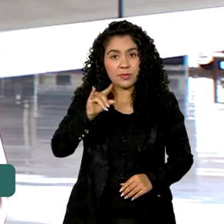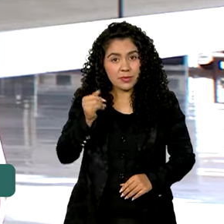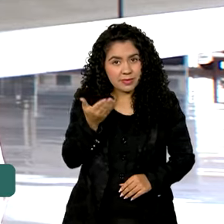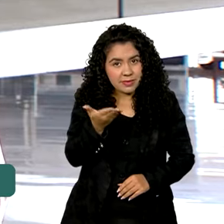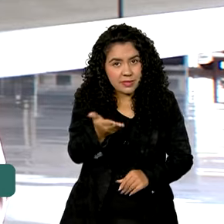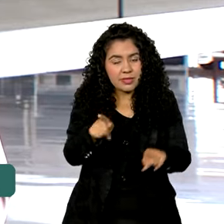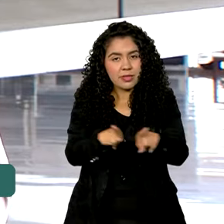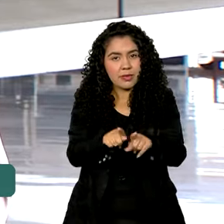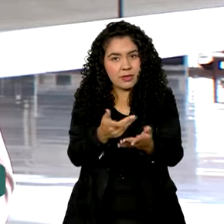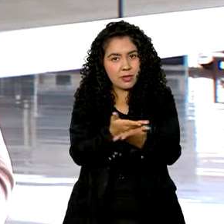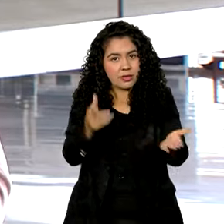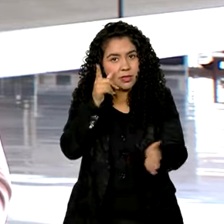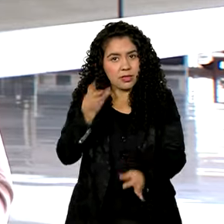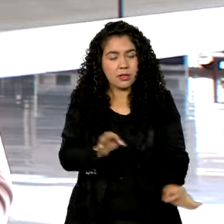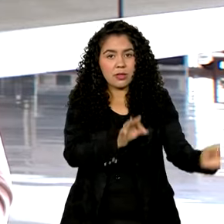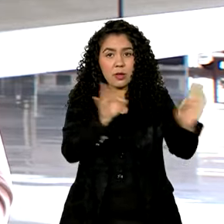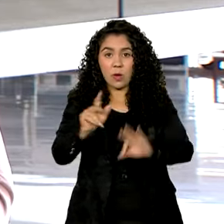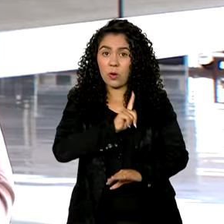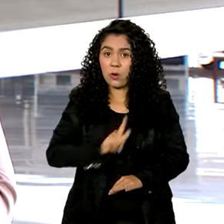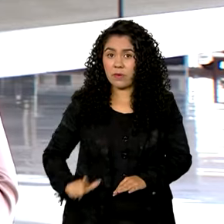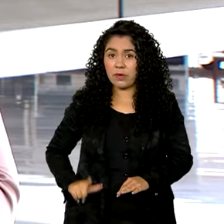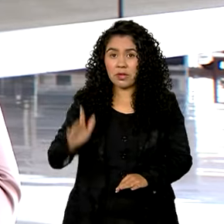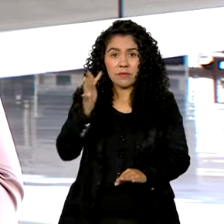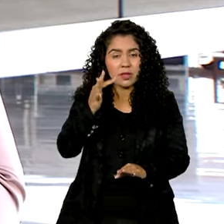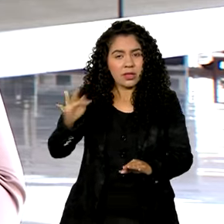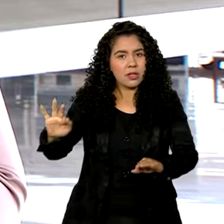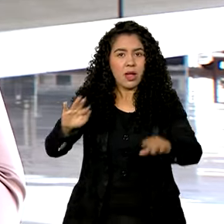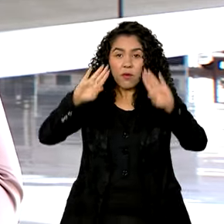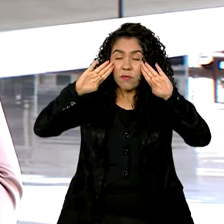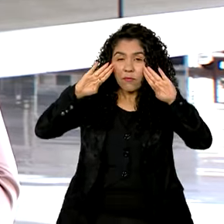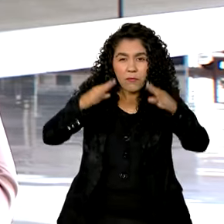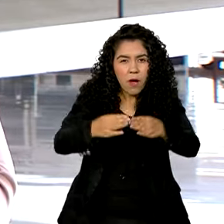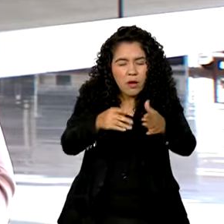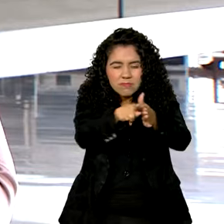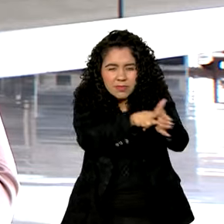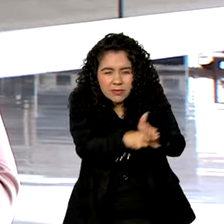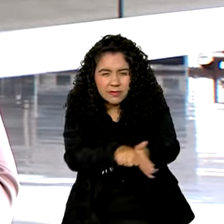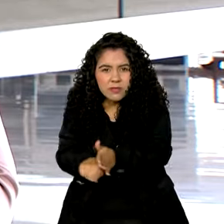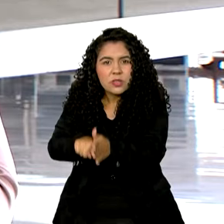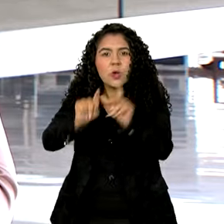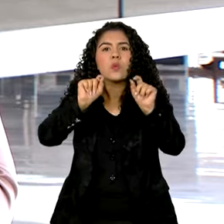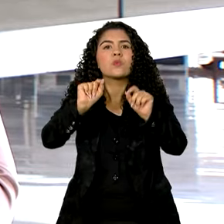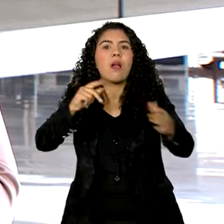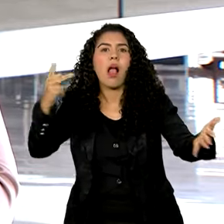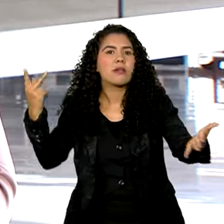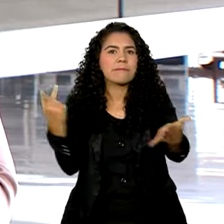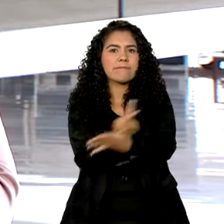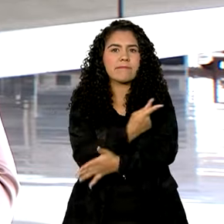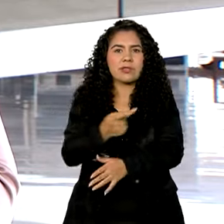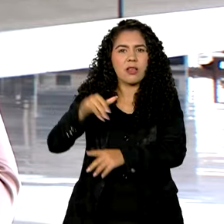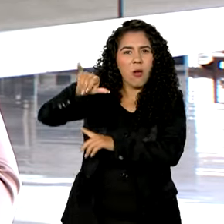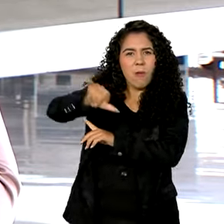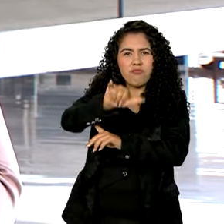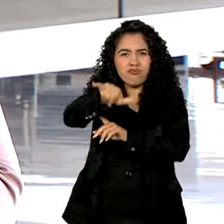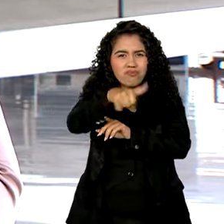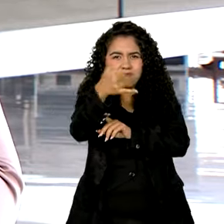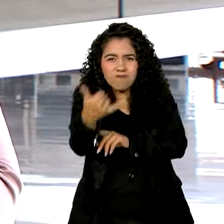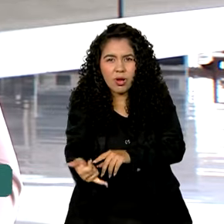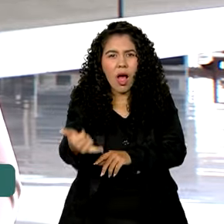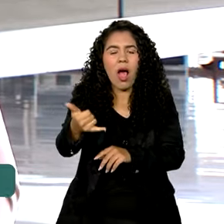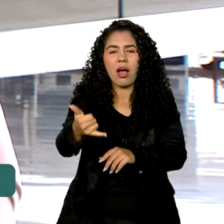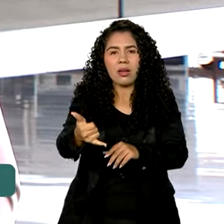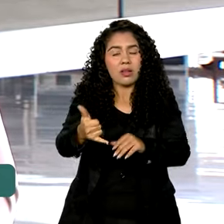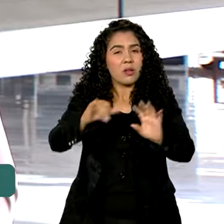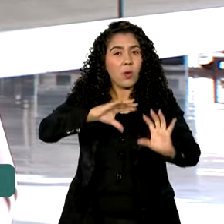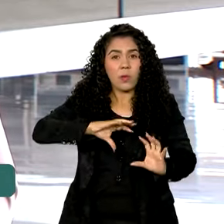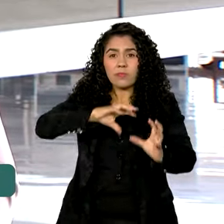Pois é os esforços do Governo estão focados nesse momento na investigação das causas desse acidente esse acidente esse desastre aéreo que comoveu todo o